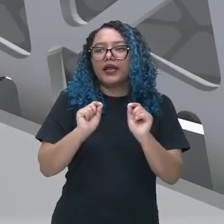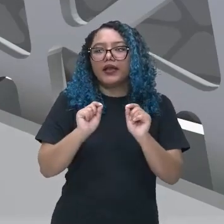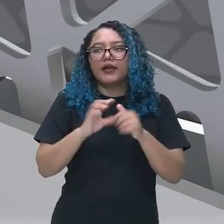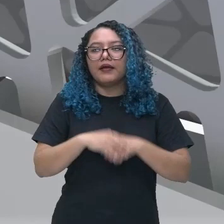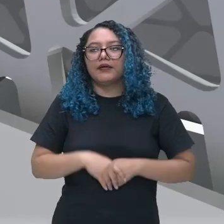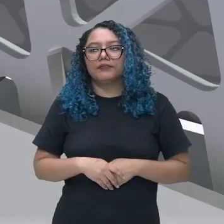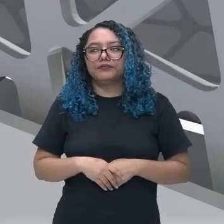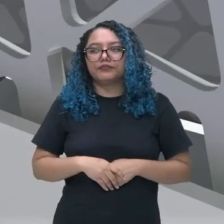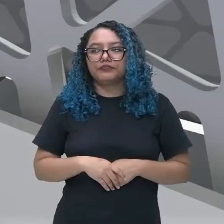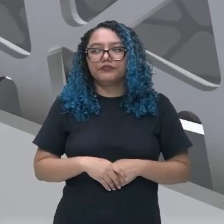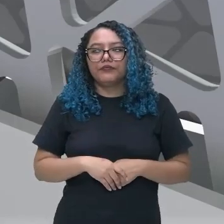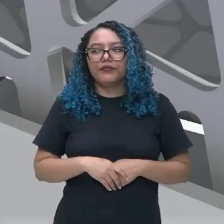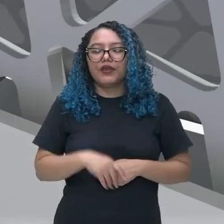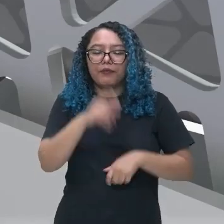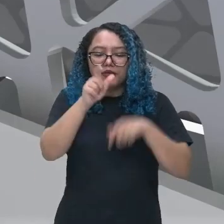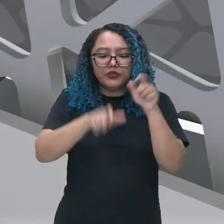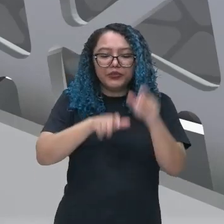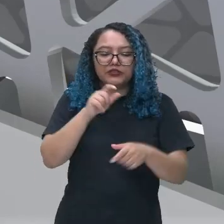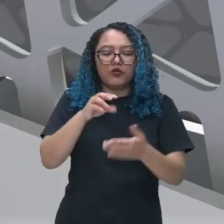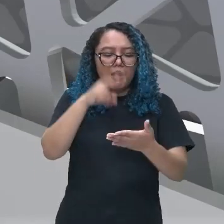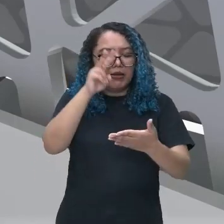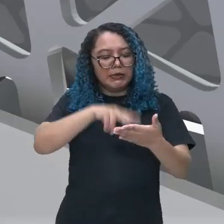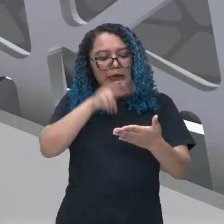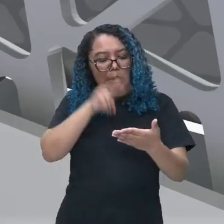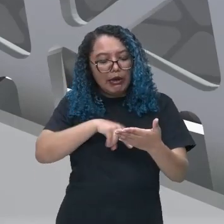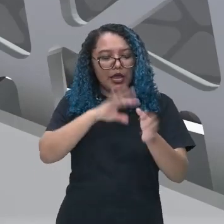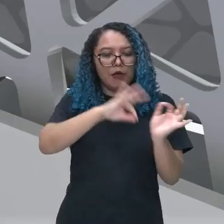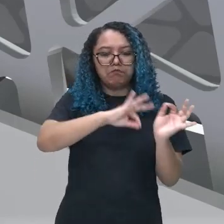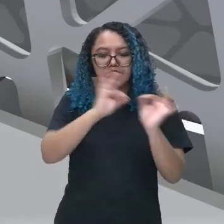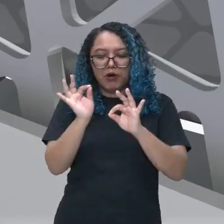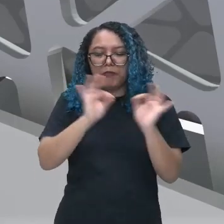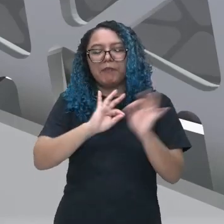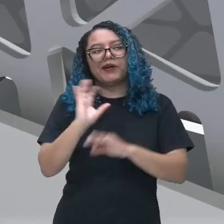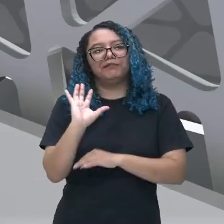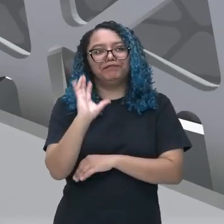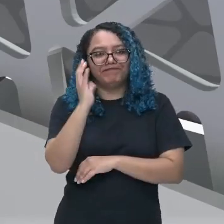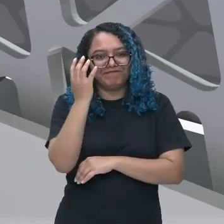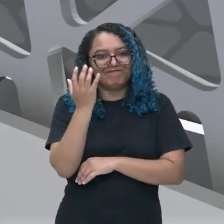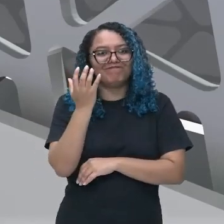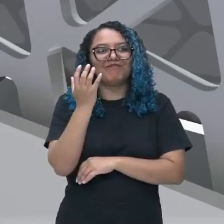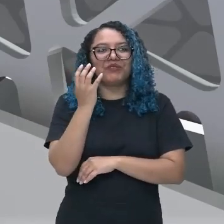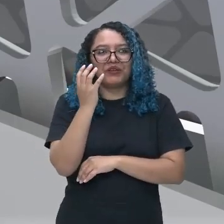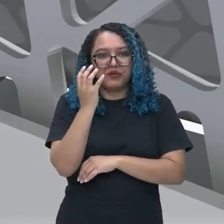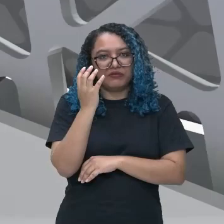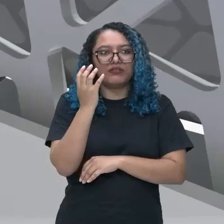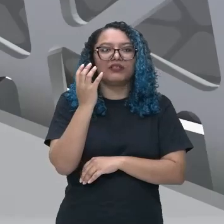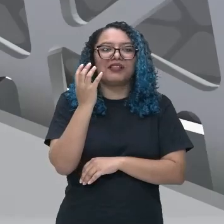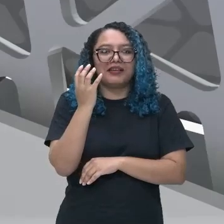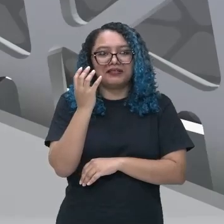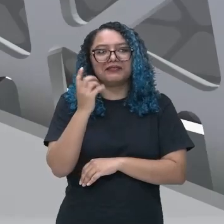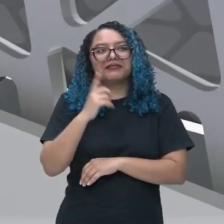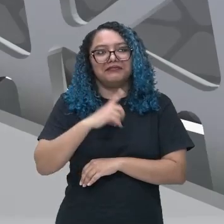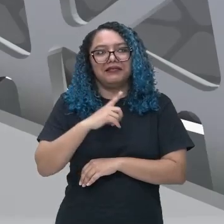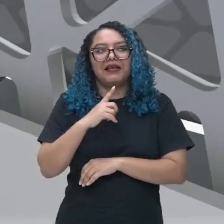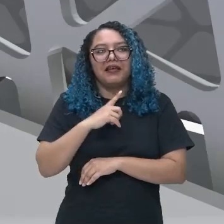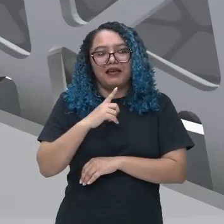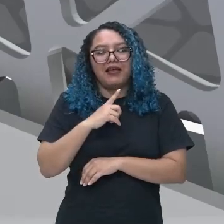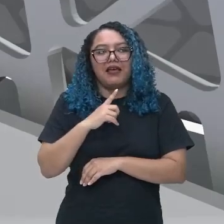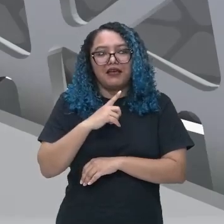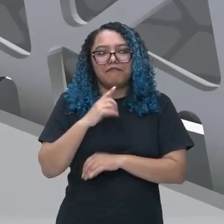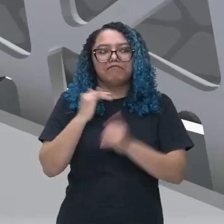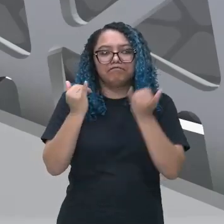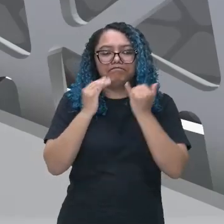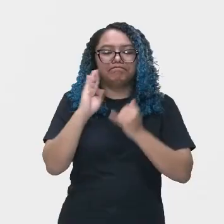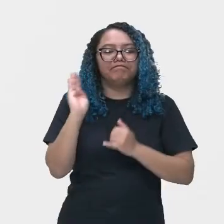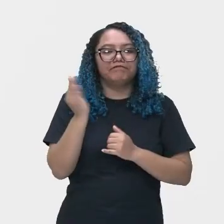pessoas lerem, acontece isso, infelizmente, até no meio jornalístico, né, acontece isso. Vamos voltar, continuar lendo